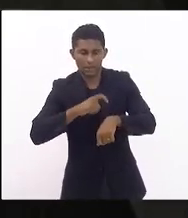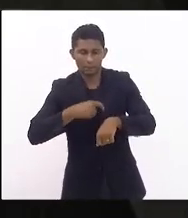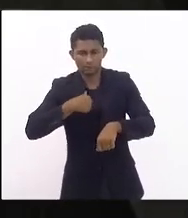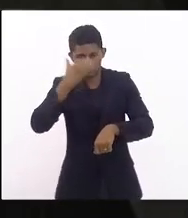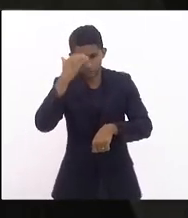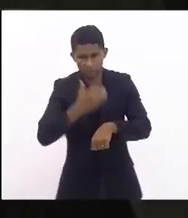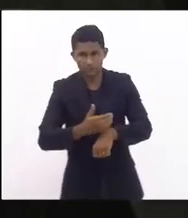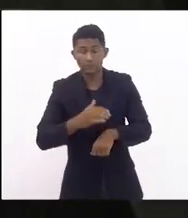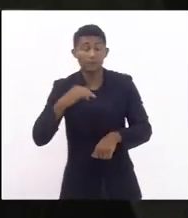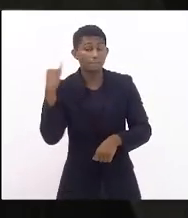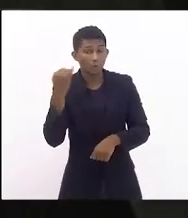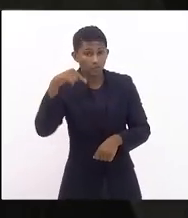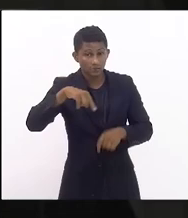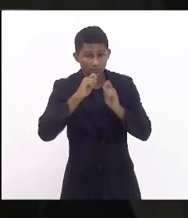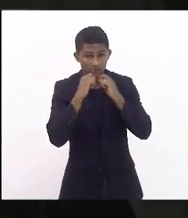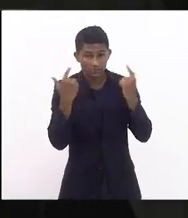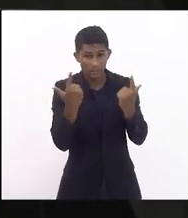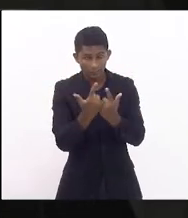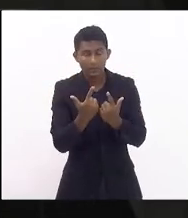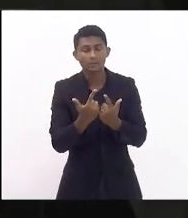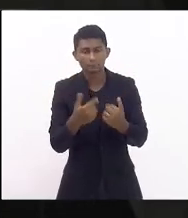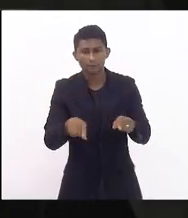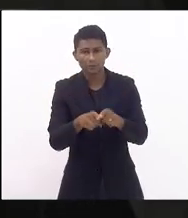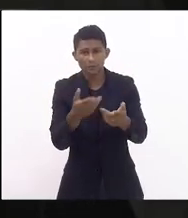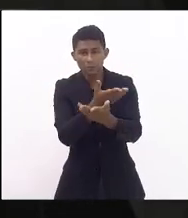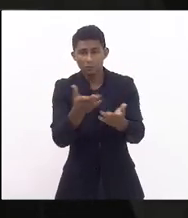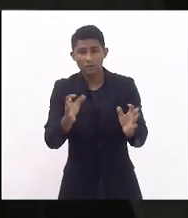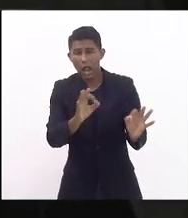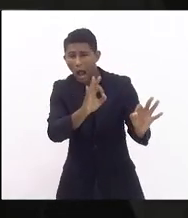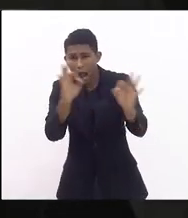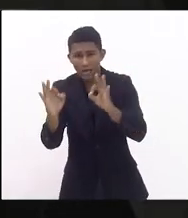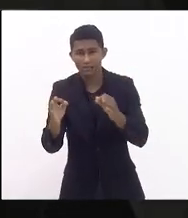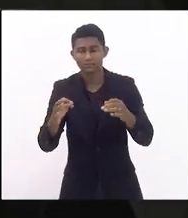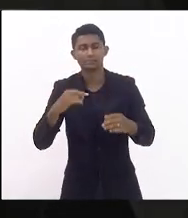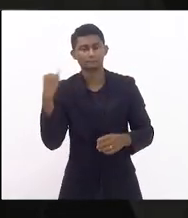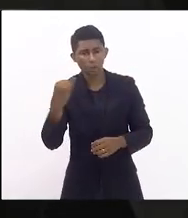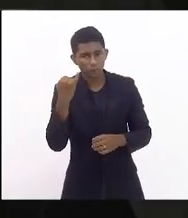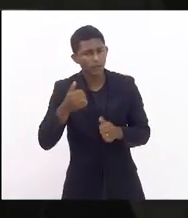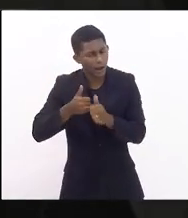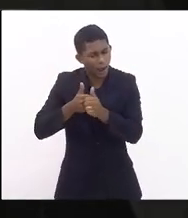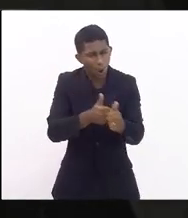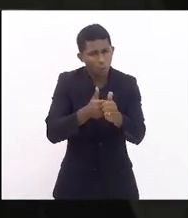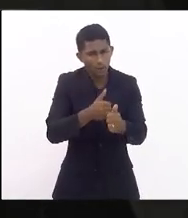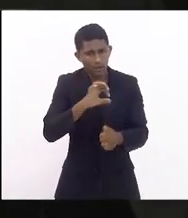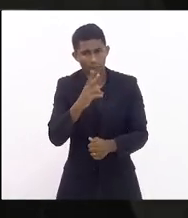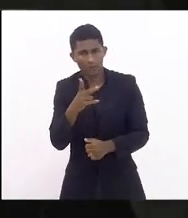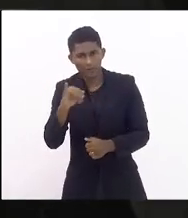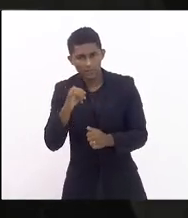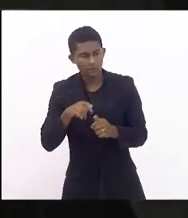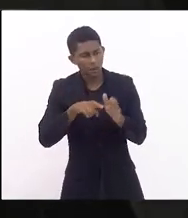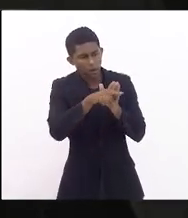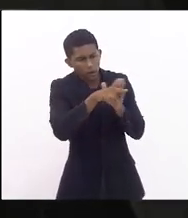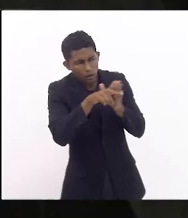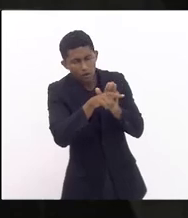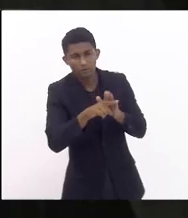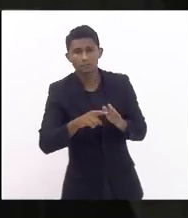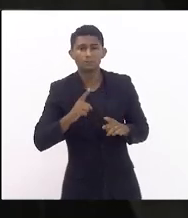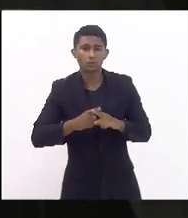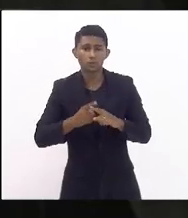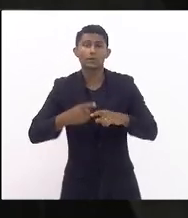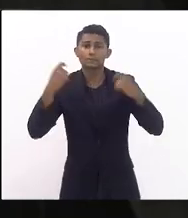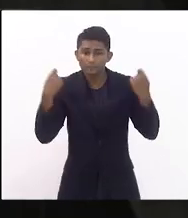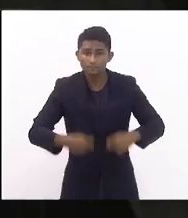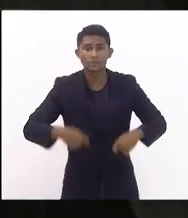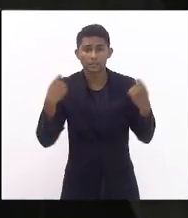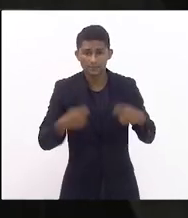importante que a Assembleia como um todo e quem nos assiste acompanhe passo a passo as investigações da CPI, que a gente precisa